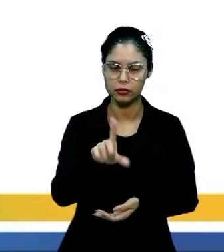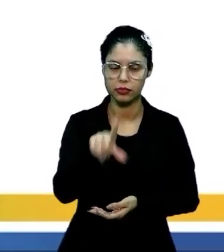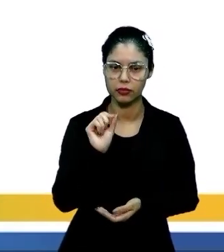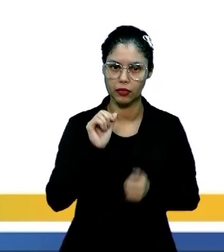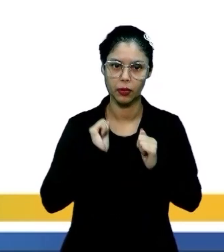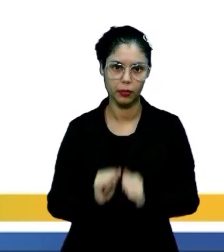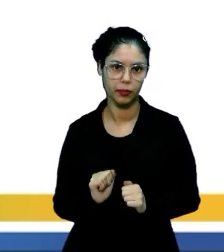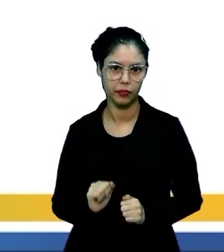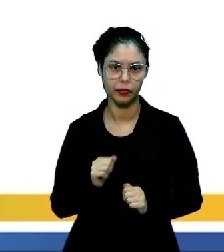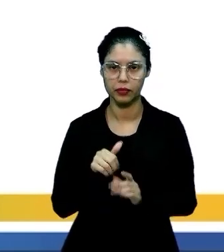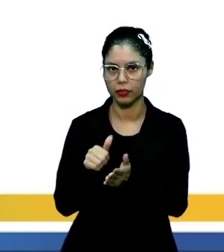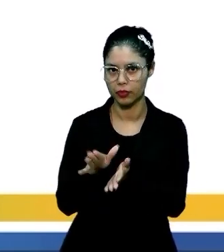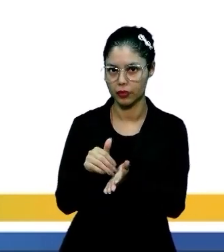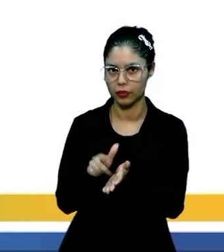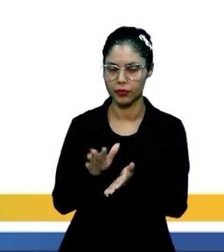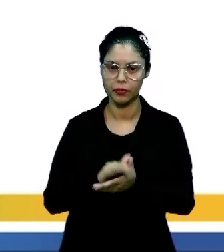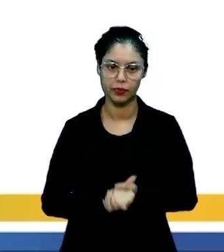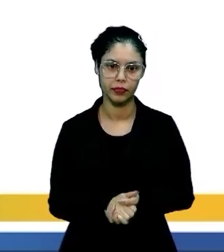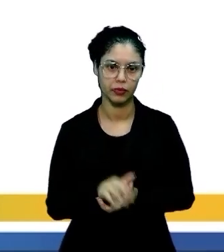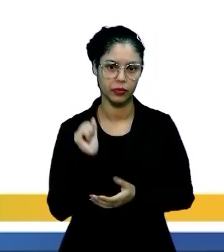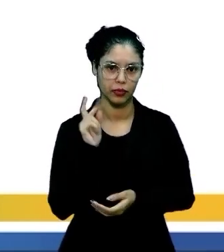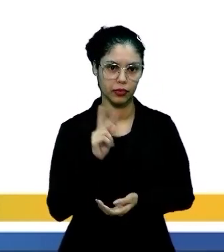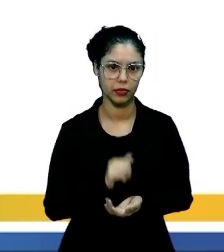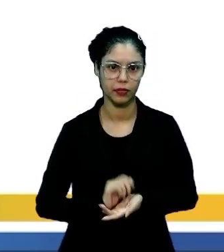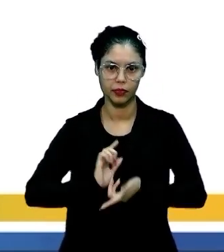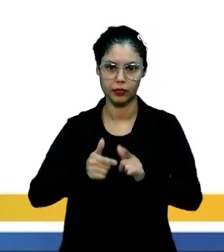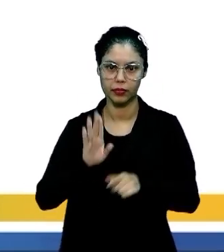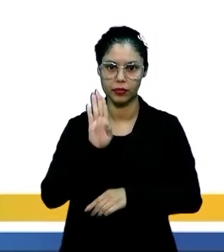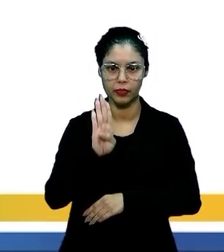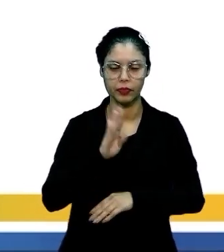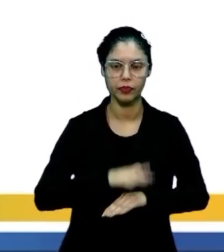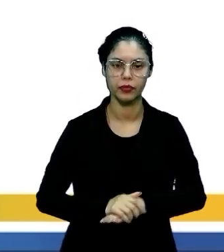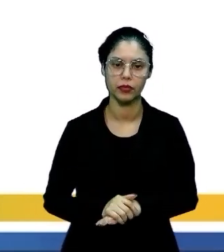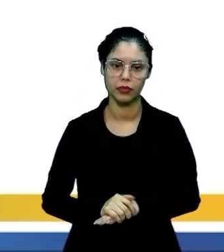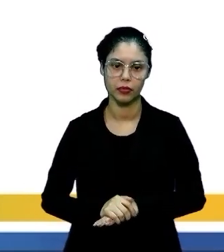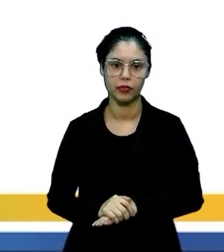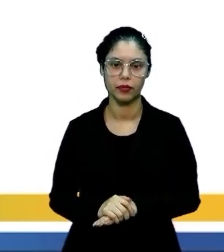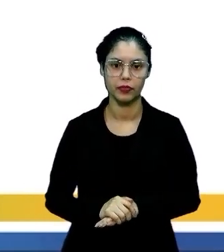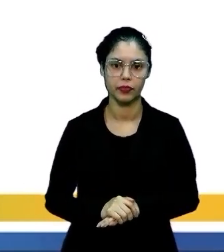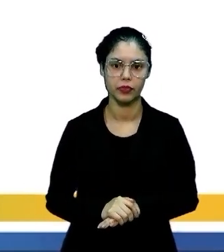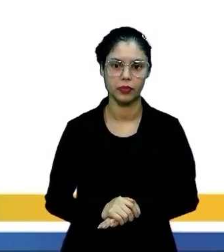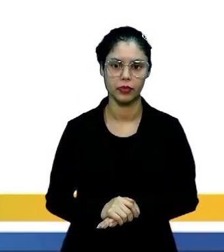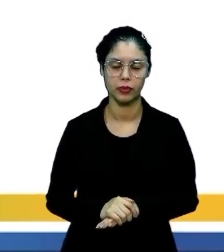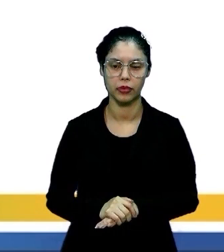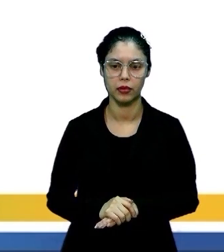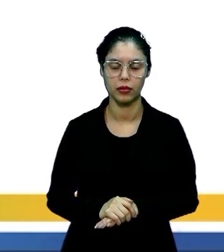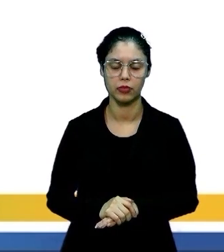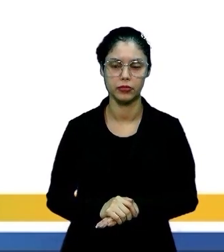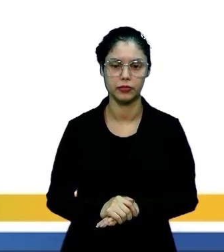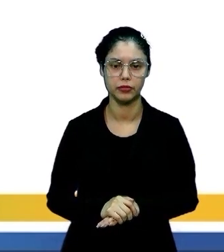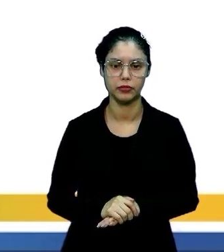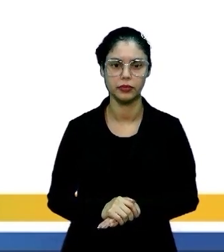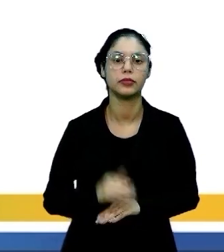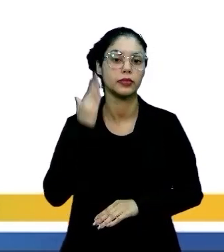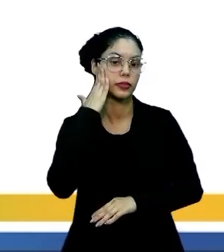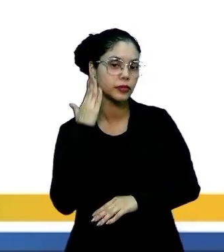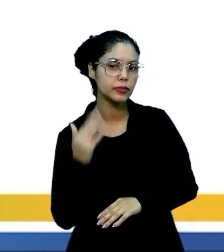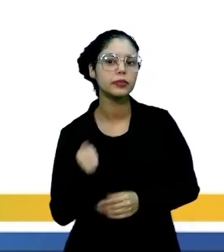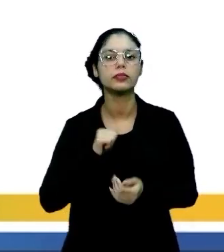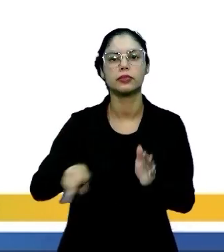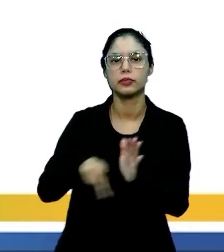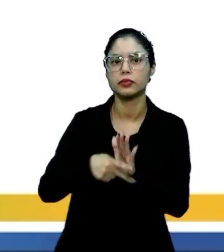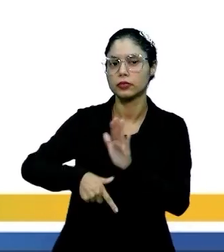ela já pode ser descartada, ok? Na letra B, nós temos dependência da sabedoria de seus